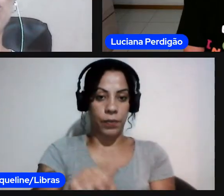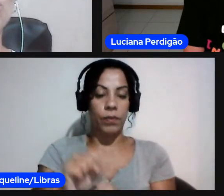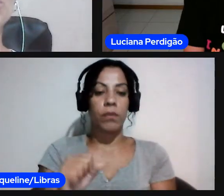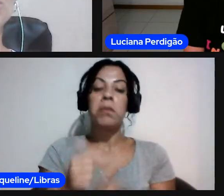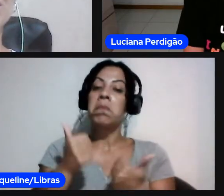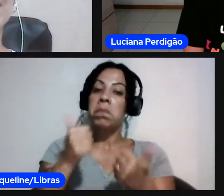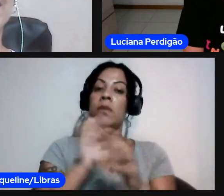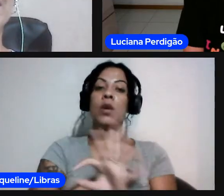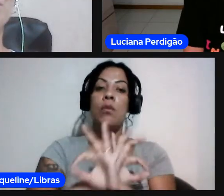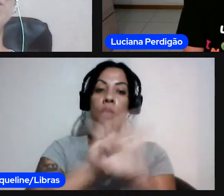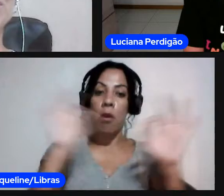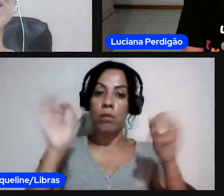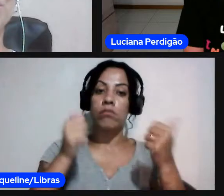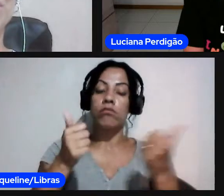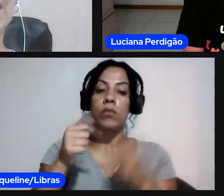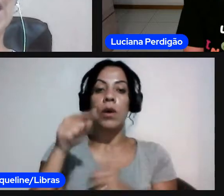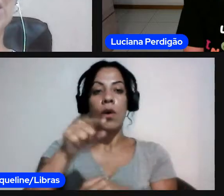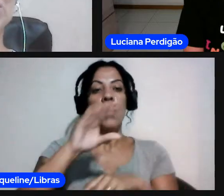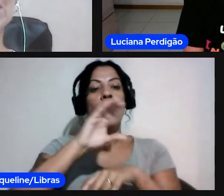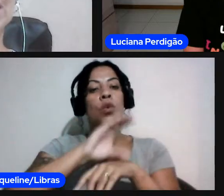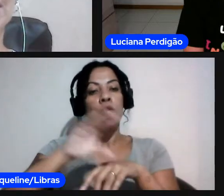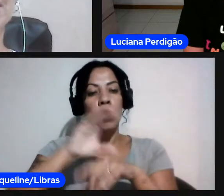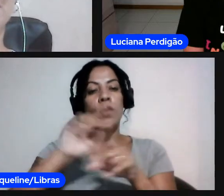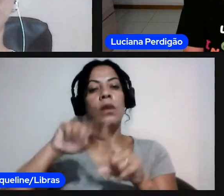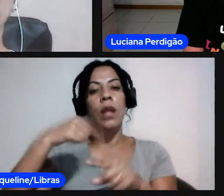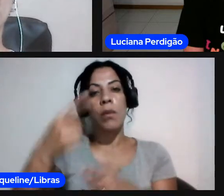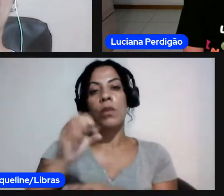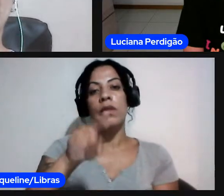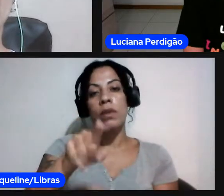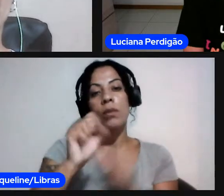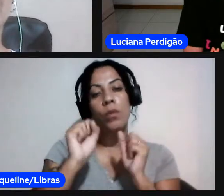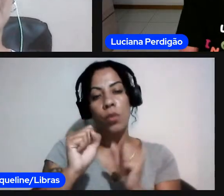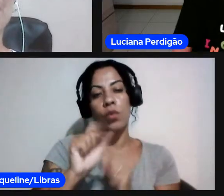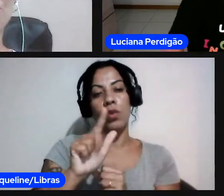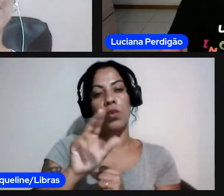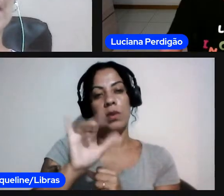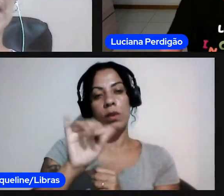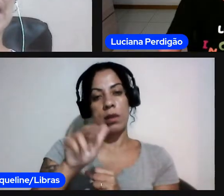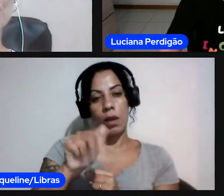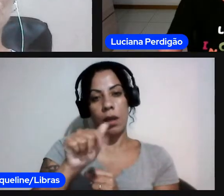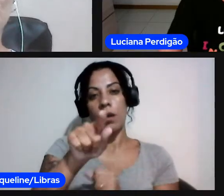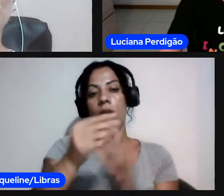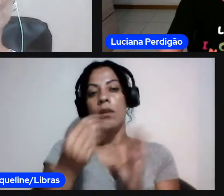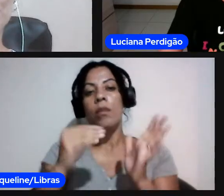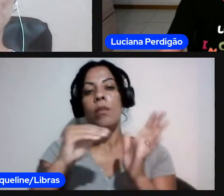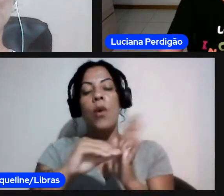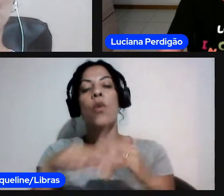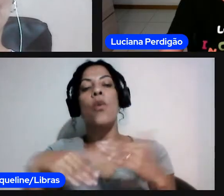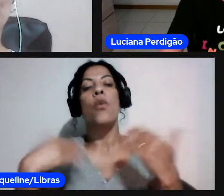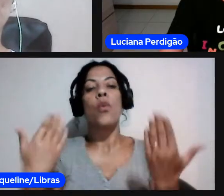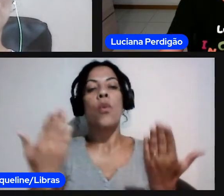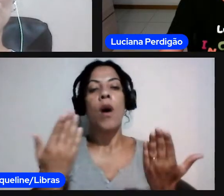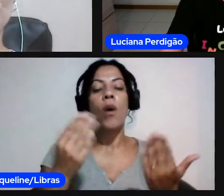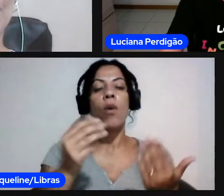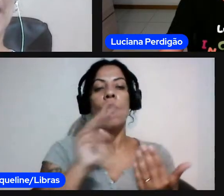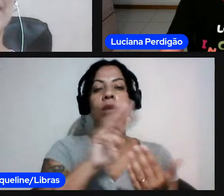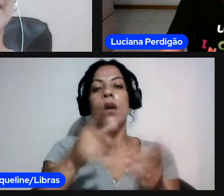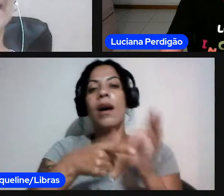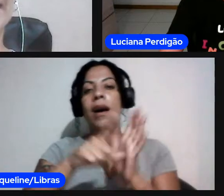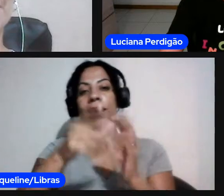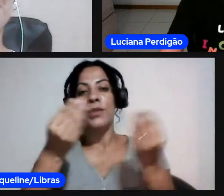Ótimo. E o curso, né, depois, se você puder, Luciana, botar, né, o endereço, como você projetou aqui no